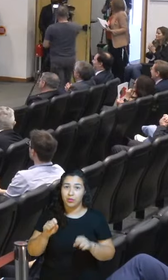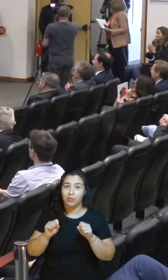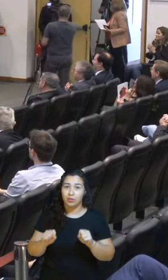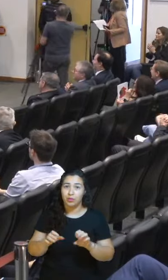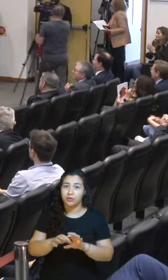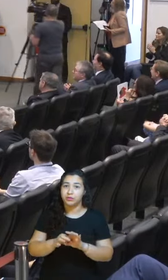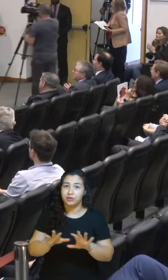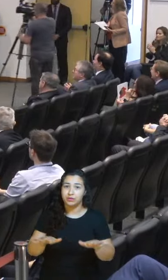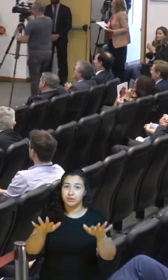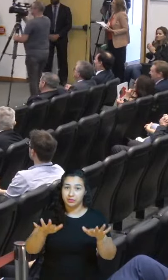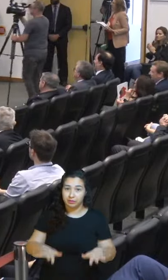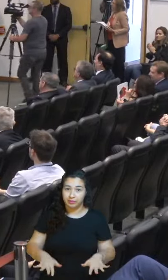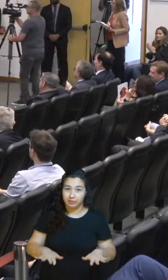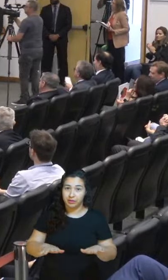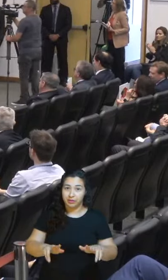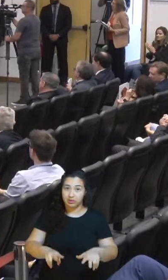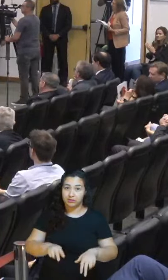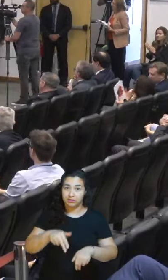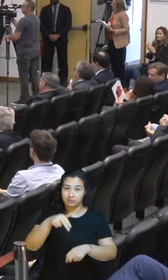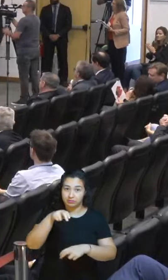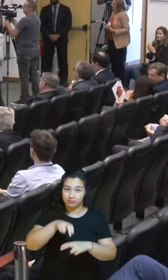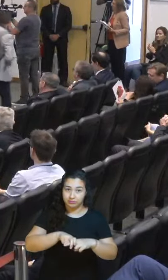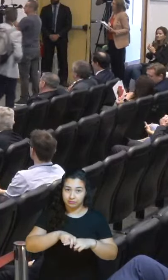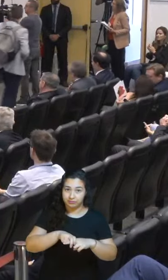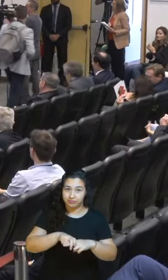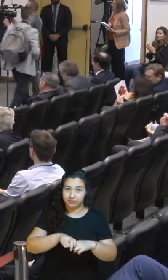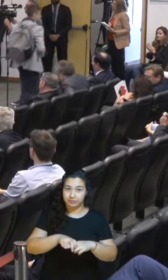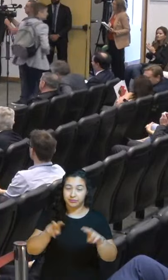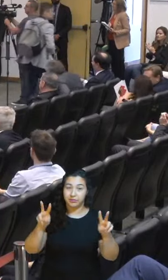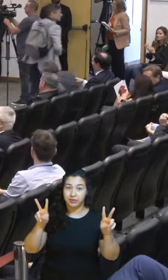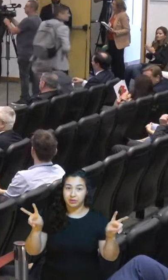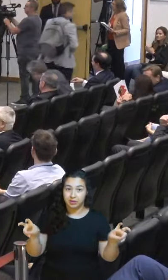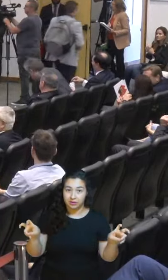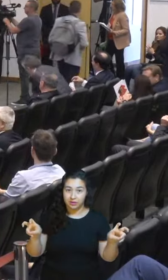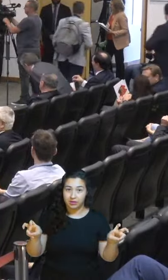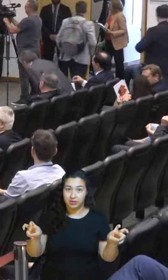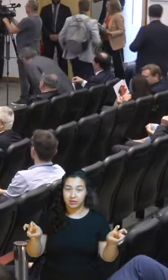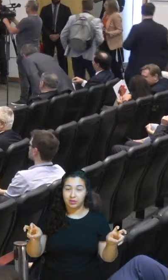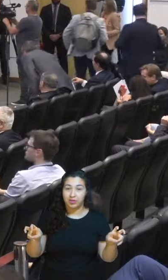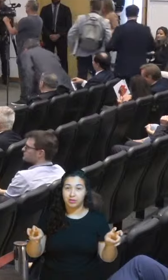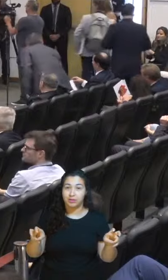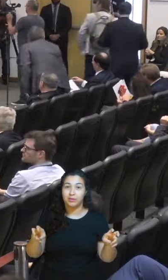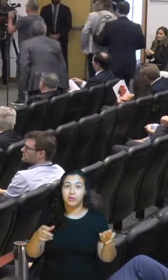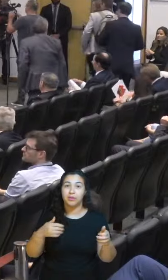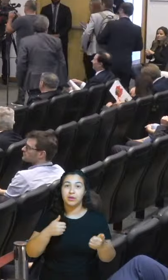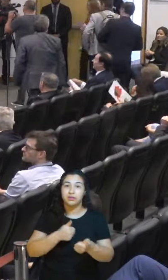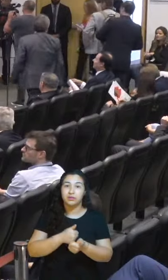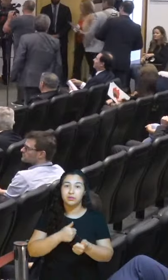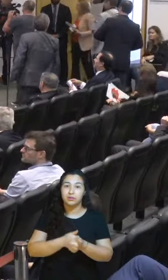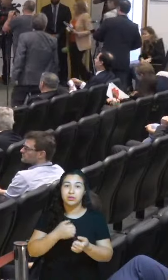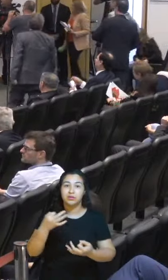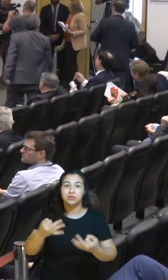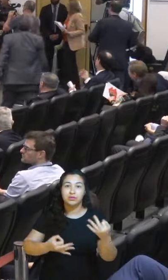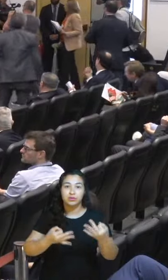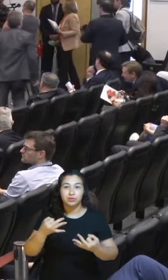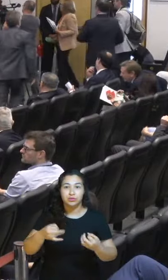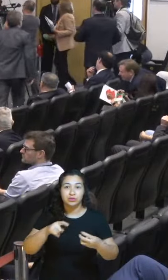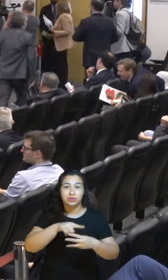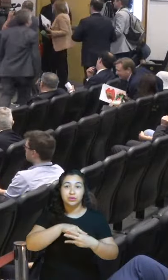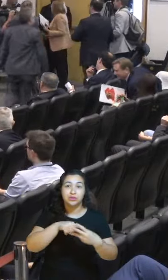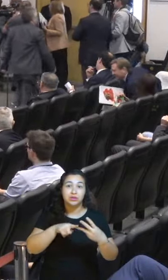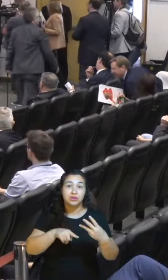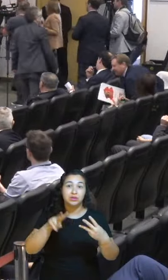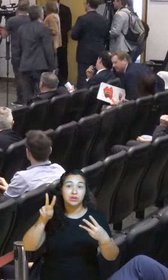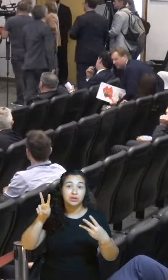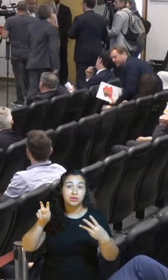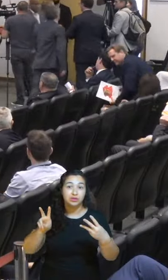temos agora o painel dedicado a temas relacionados ao Tribunal de Justiça três temas compõe